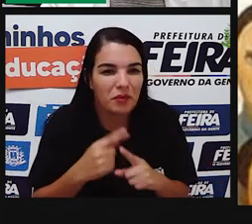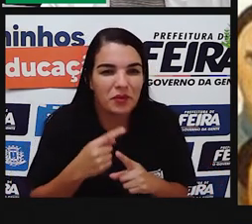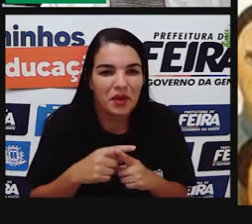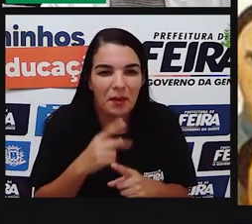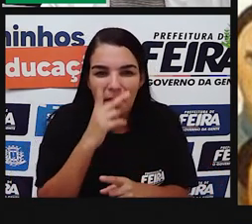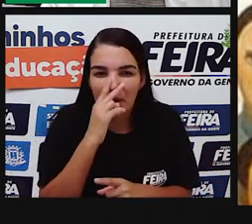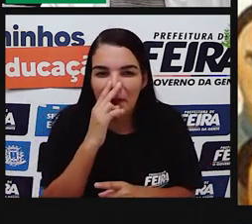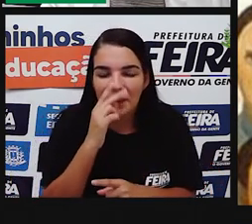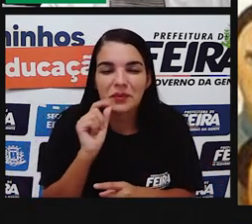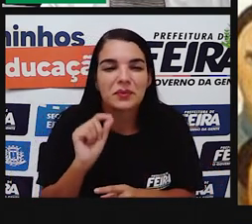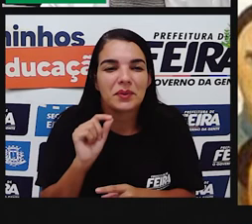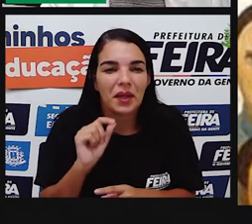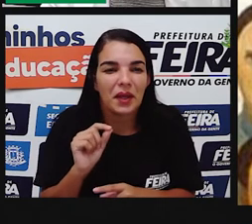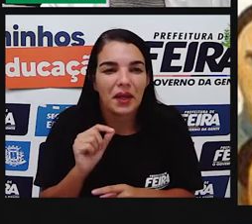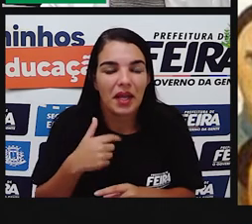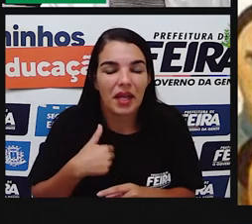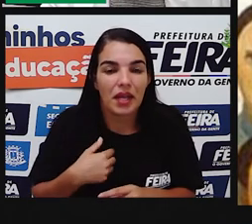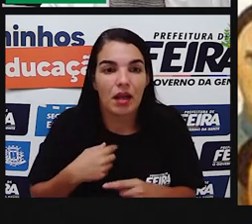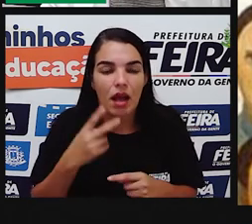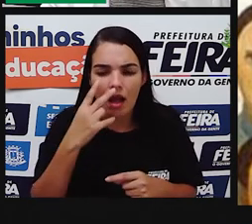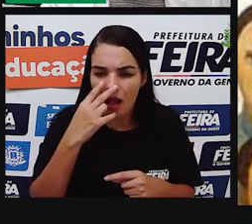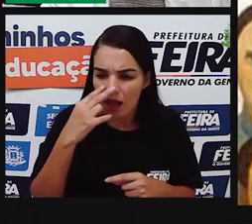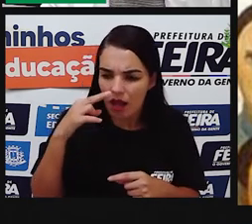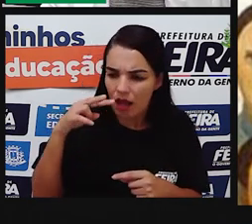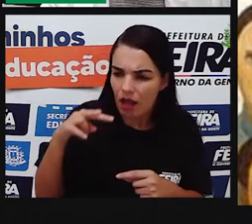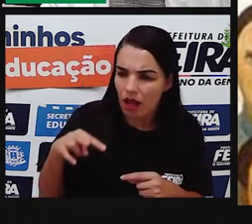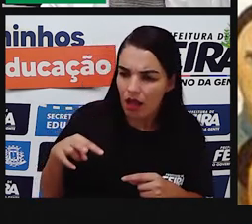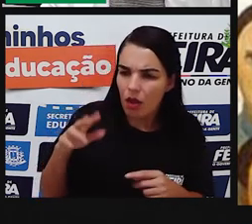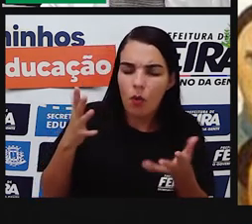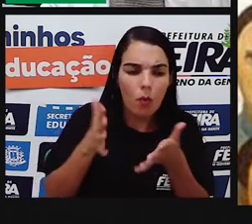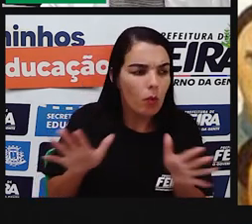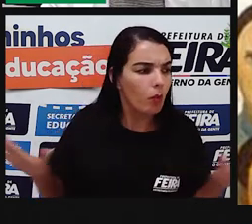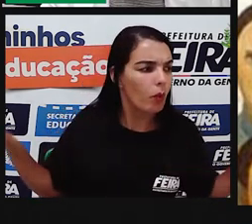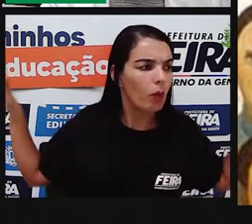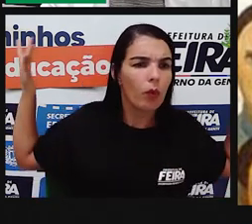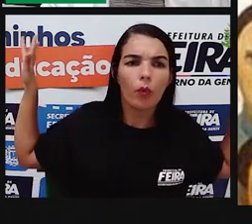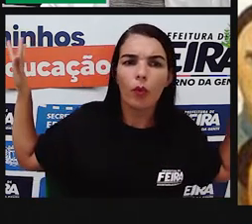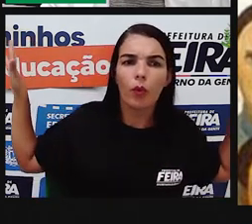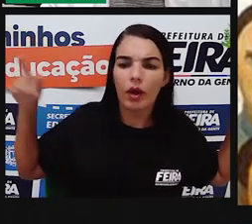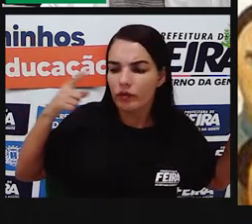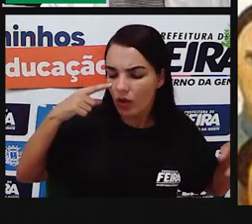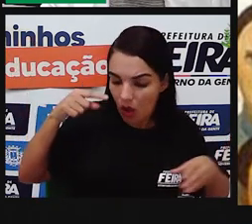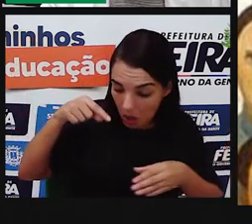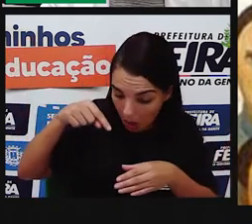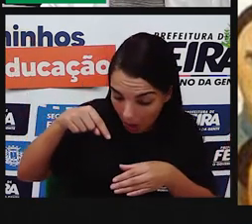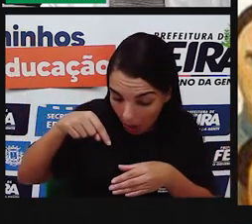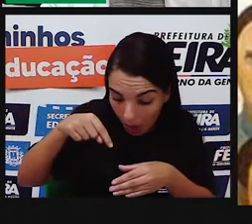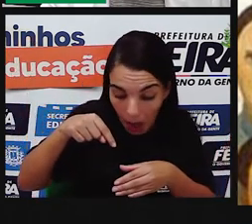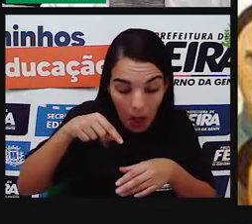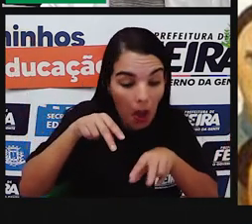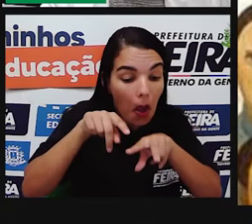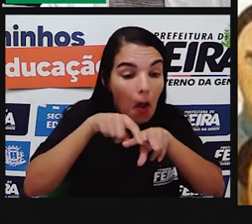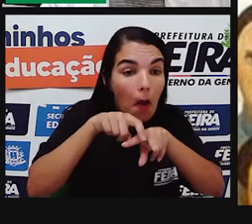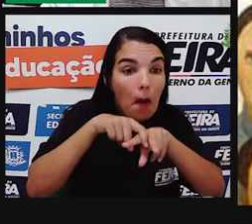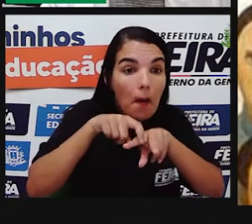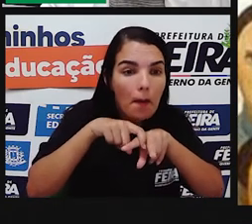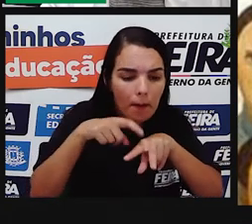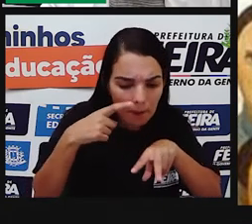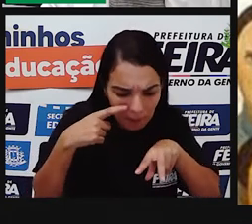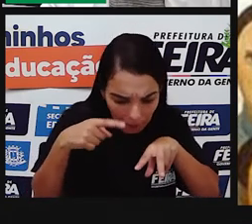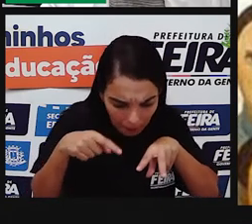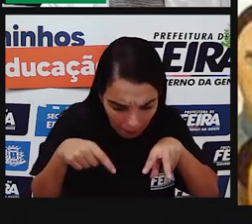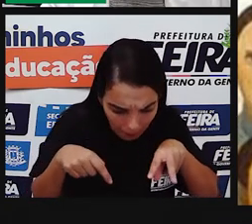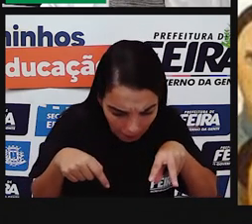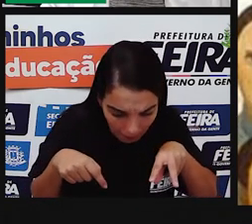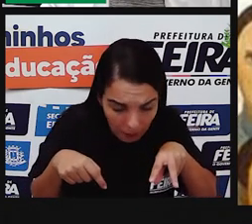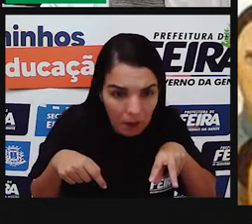O pavão, que nunca tinha reparado nos próprios pés, abaixou-se e contemplou-os